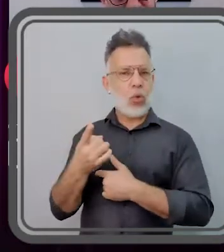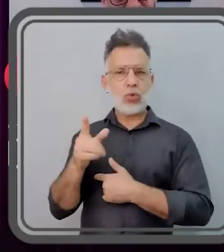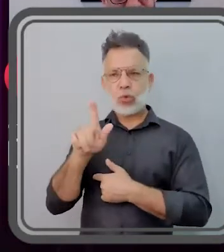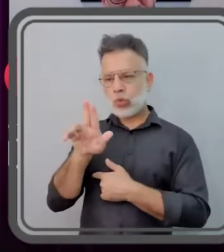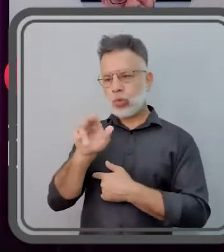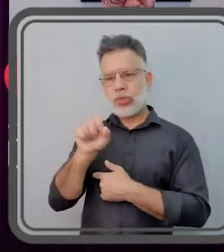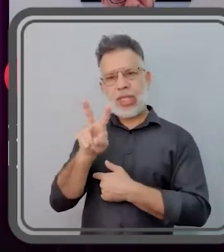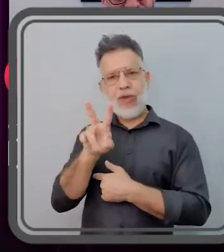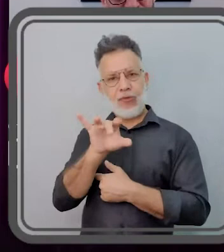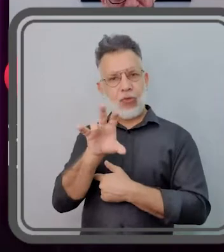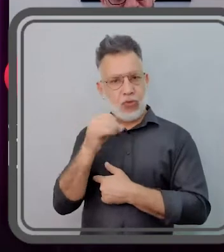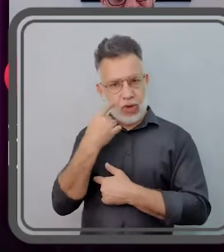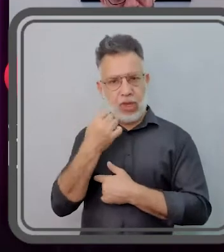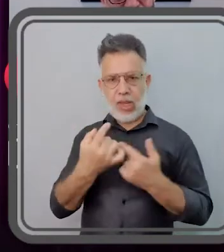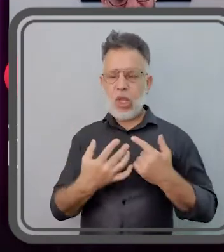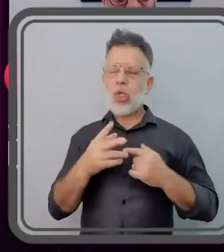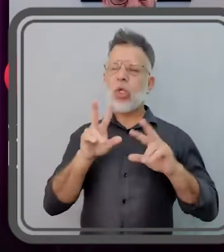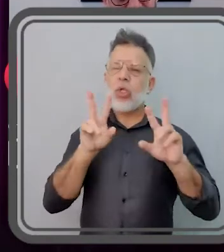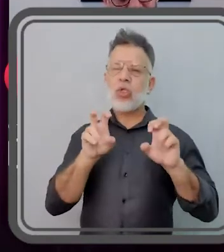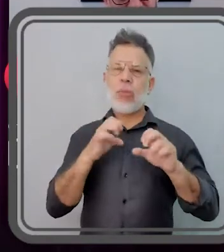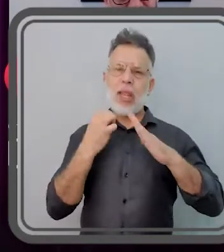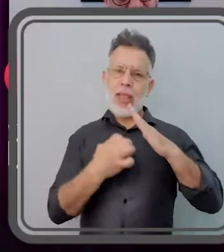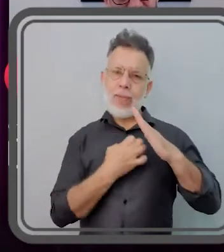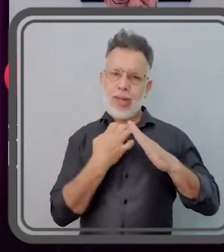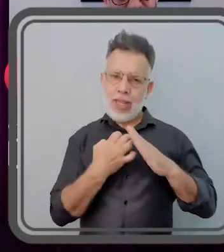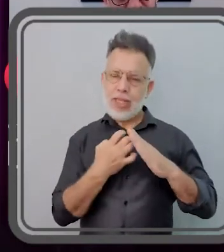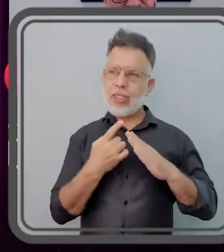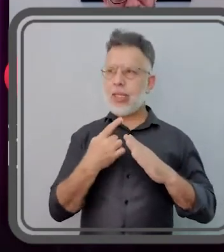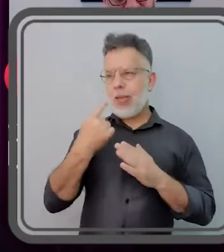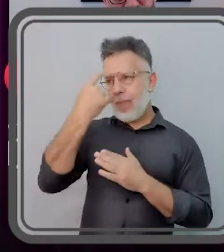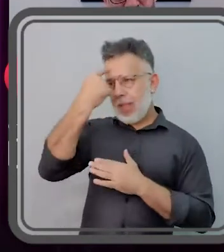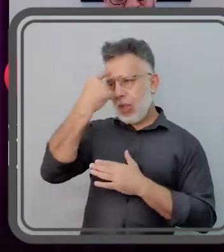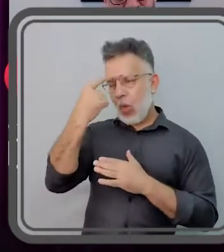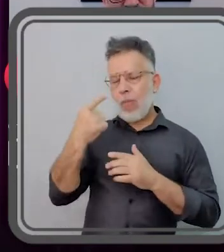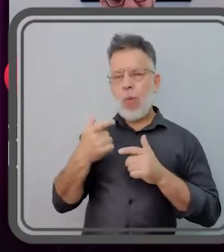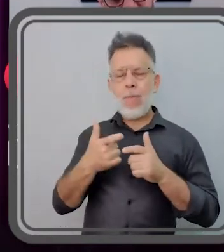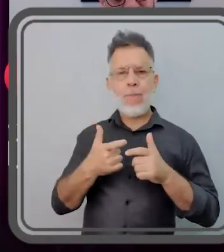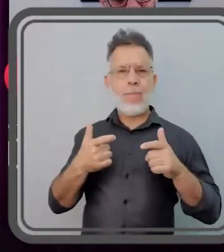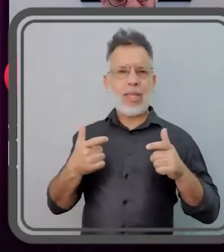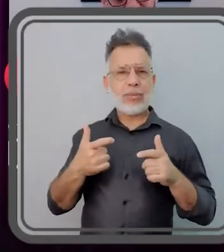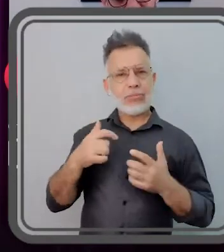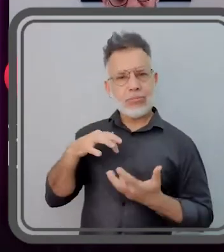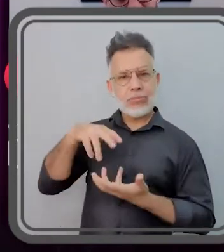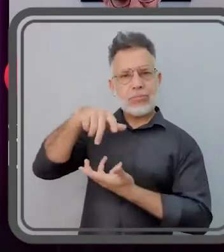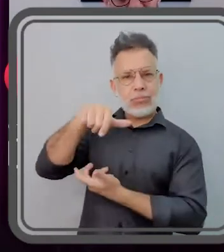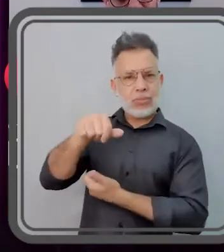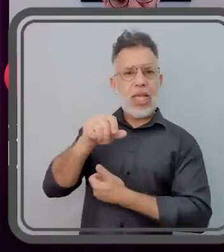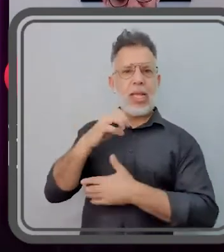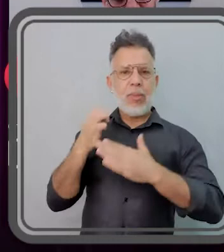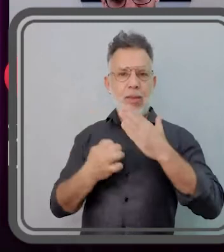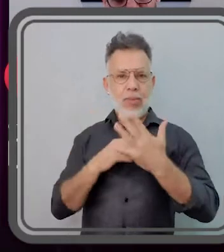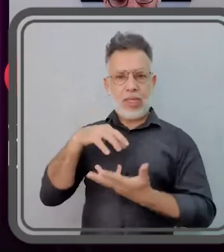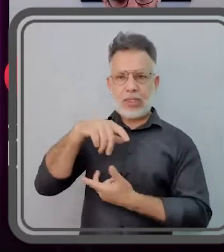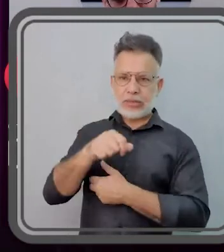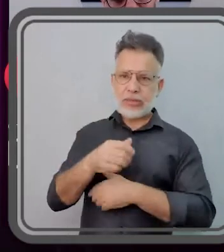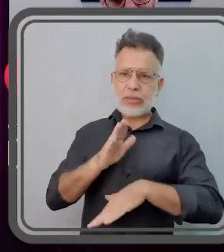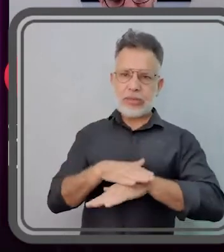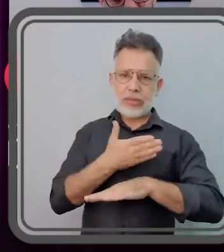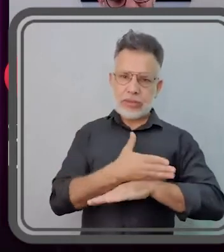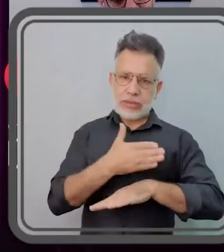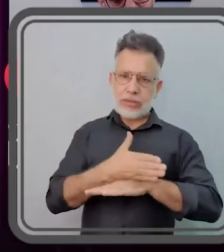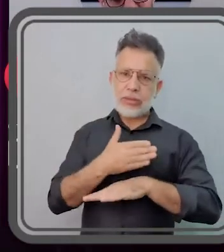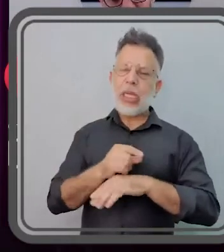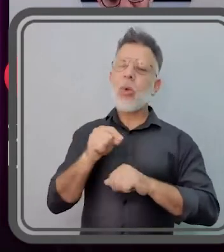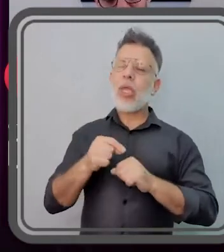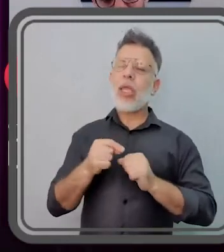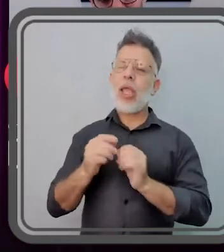Gustavo, parte do empresa TCS como empresa global. Então, empresa global fazendo execução localmente